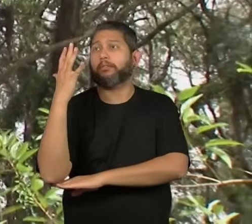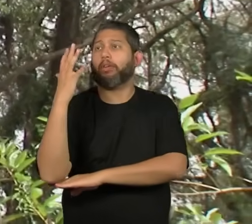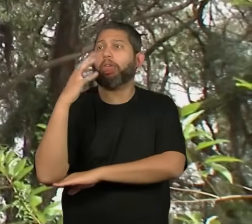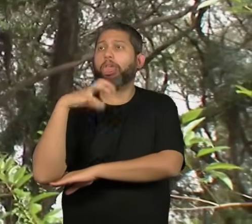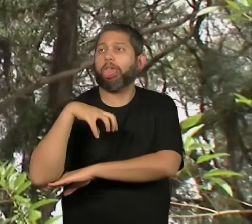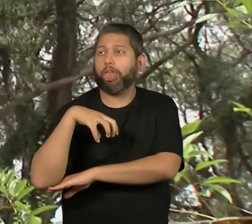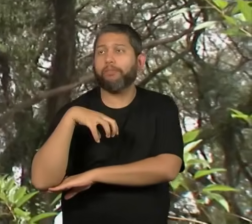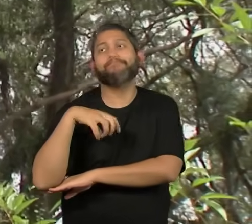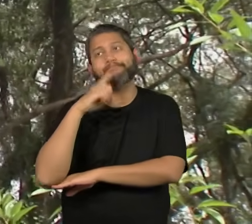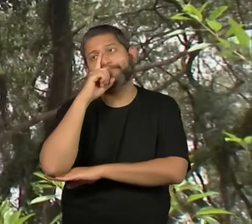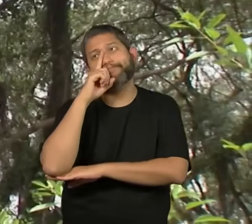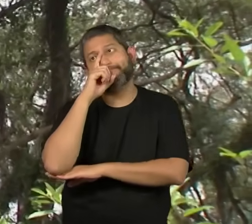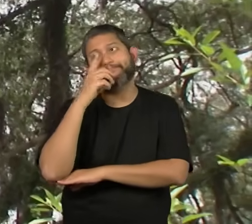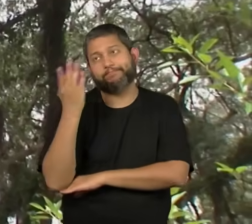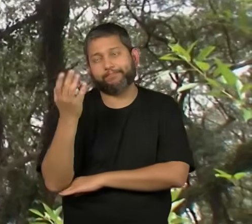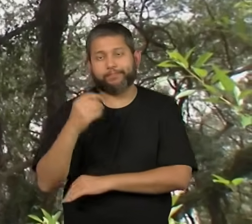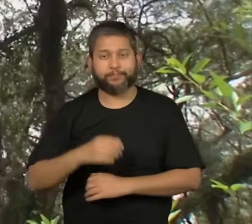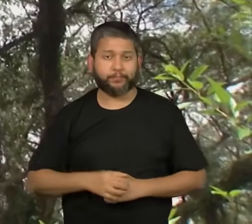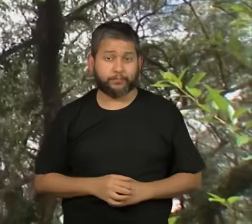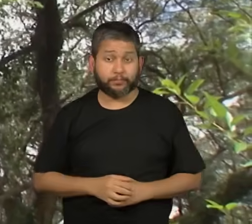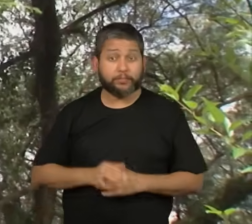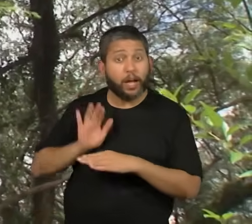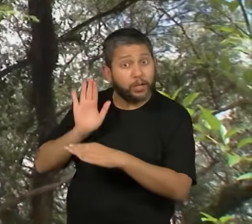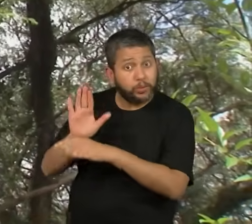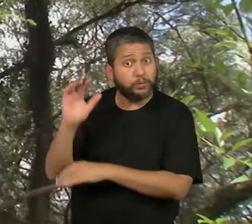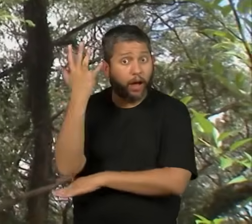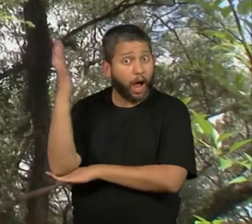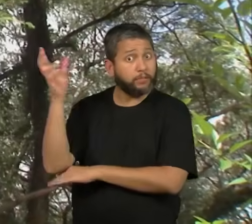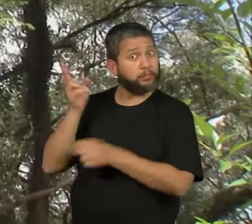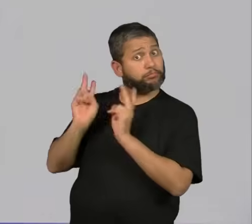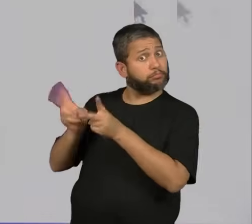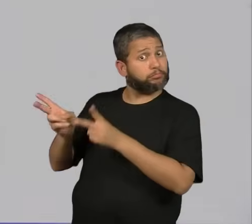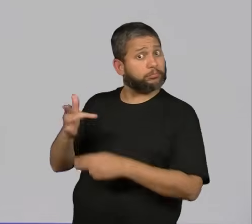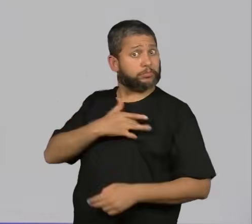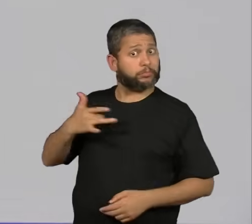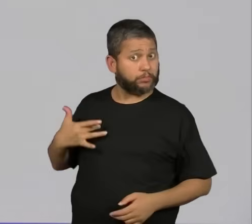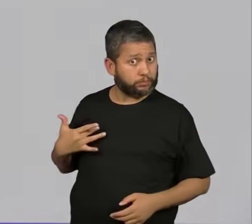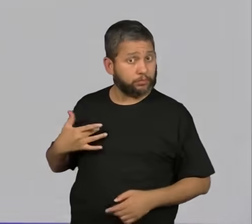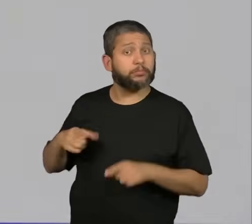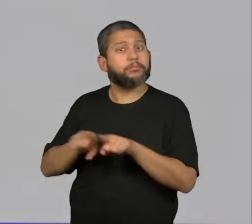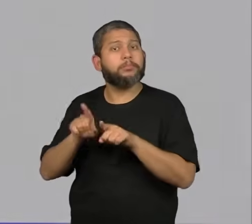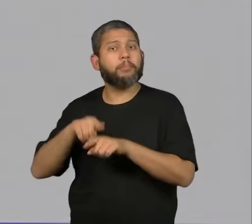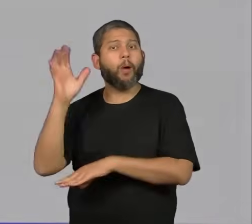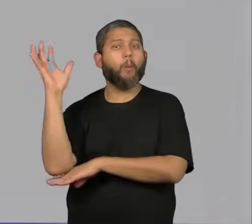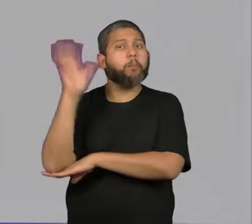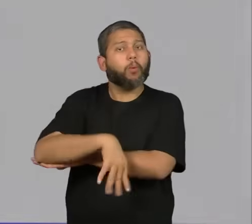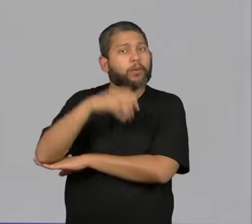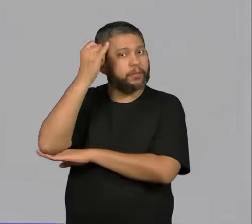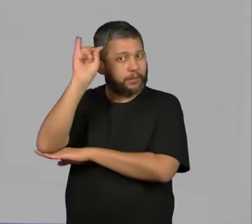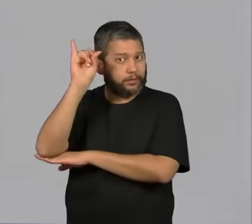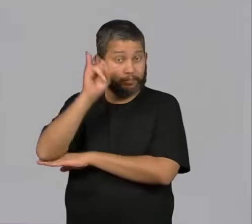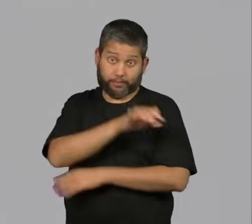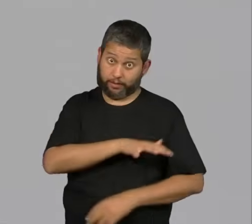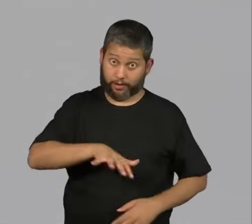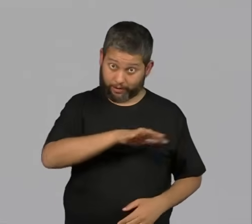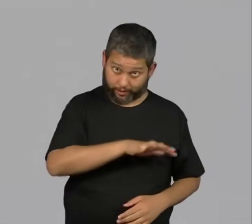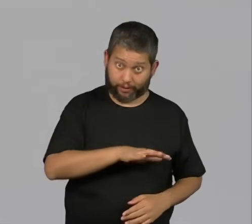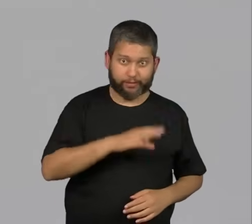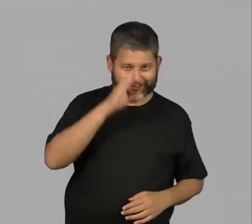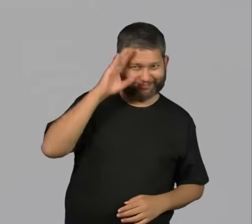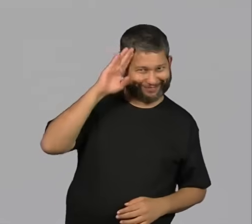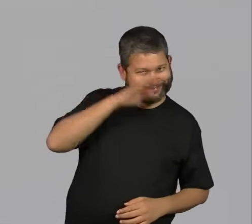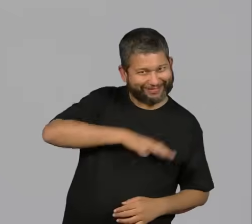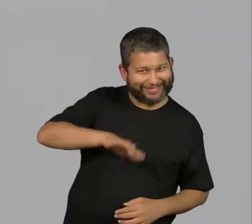Para ajudar a manter as árvores saudáveis e reduzir o risco de quedas, cientistas da Universidade de São Paulo criaram